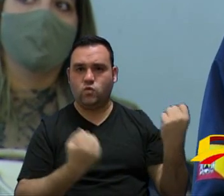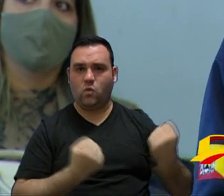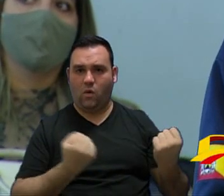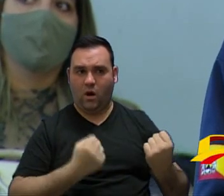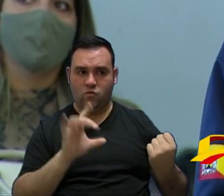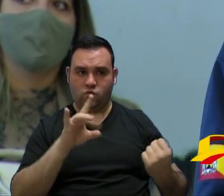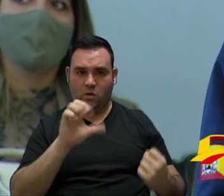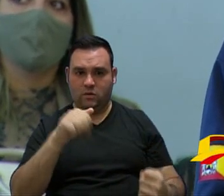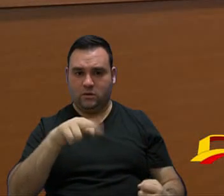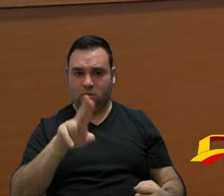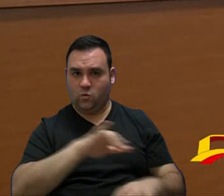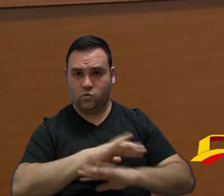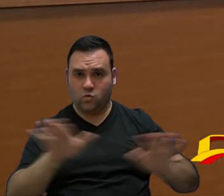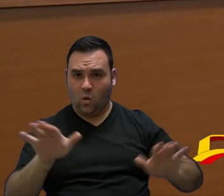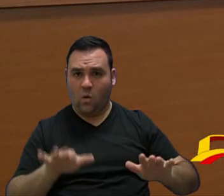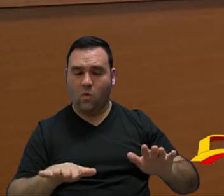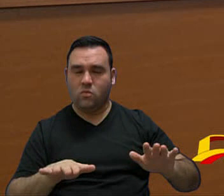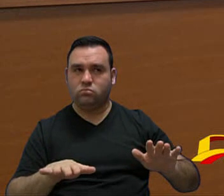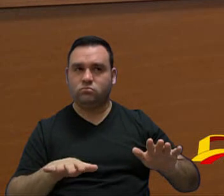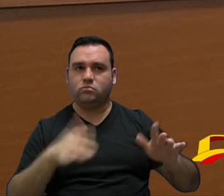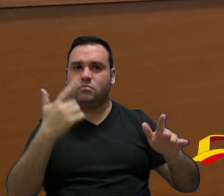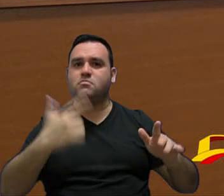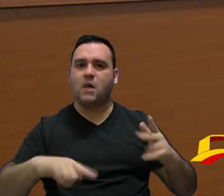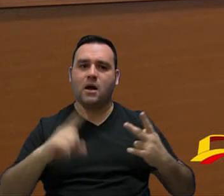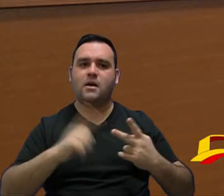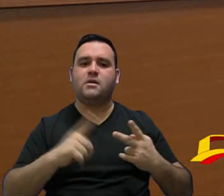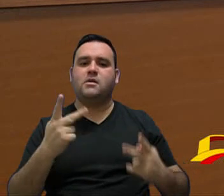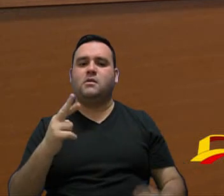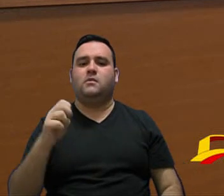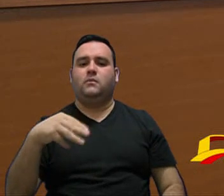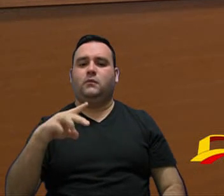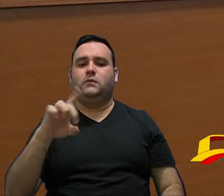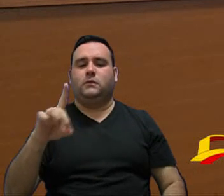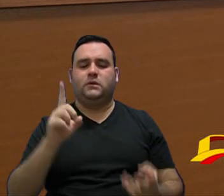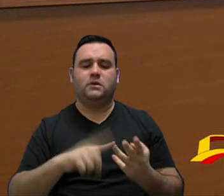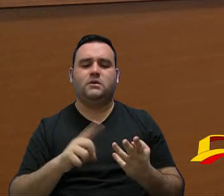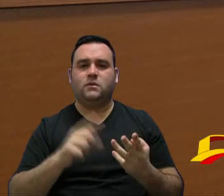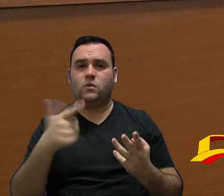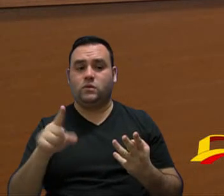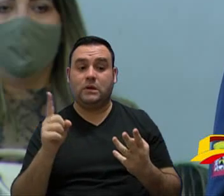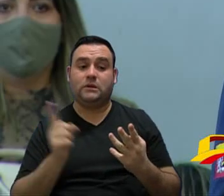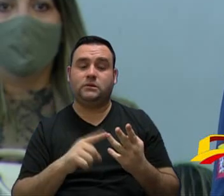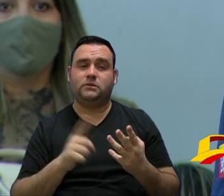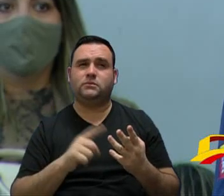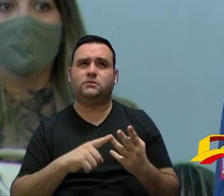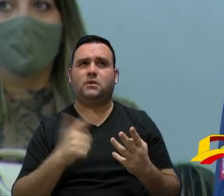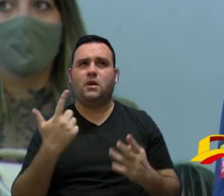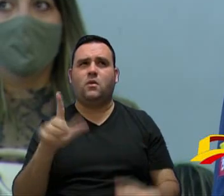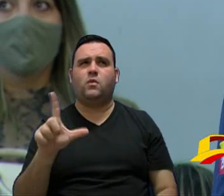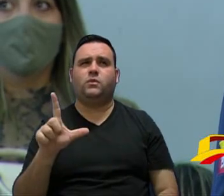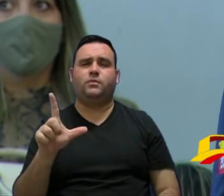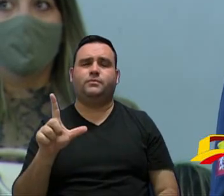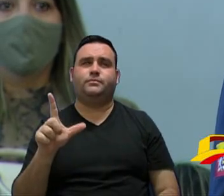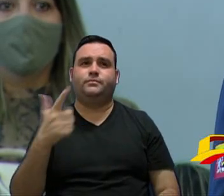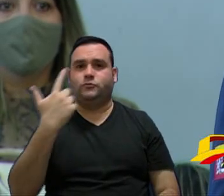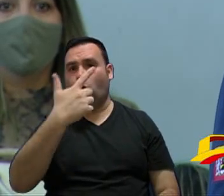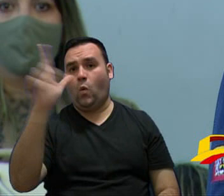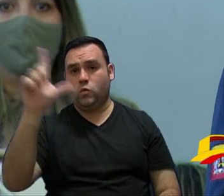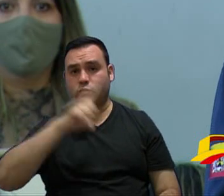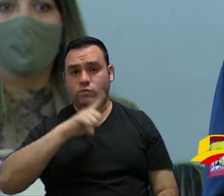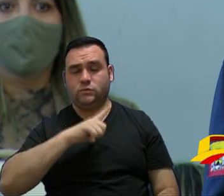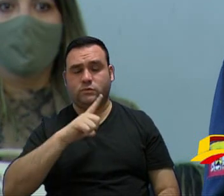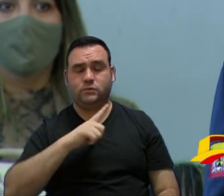daquelas que são do samu mas as ambulâncias da promed e outro contrato o outro tem uma outra